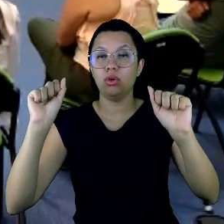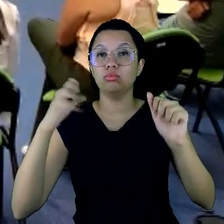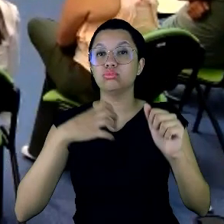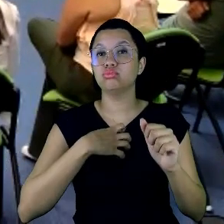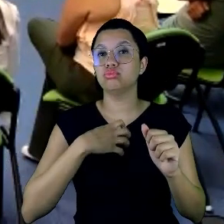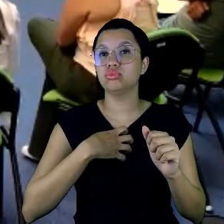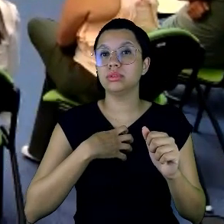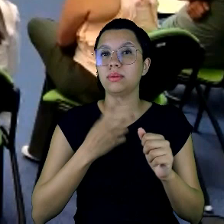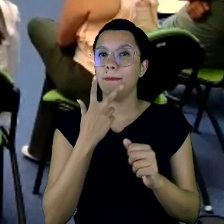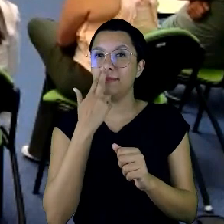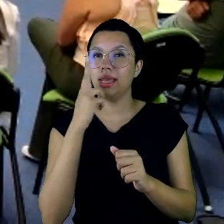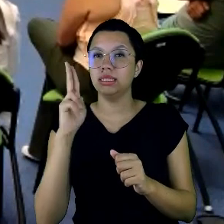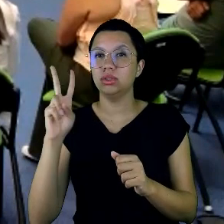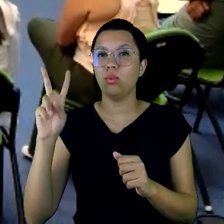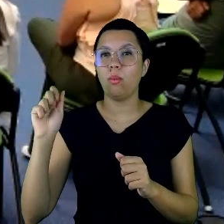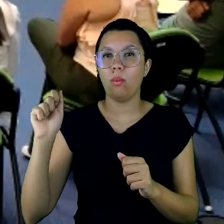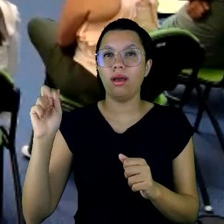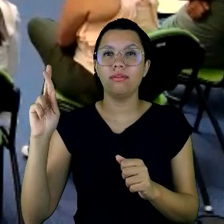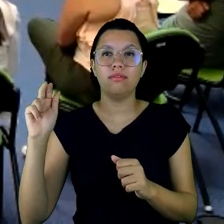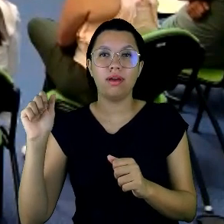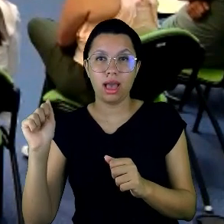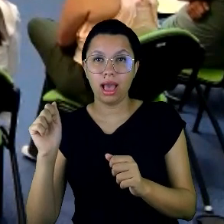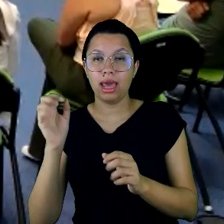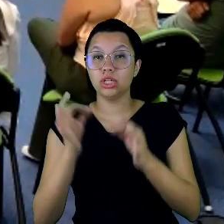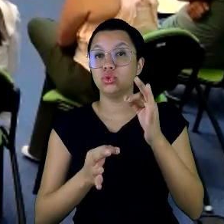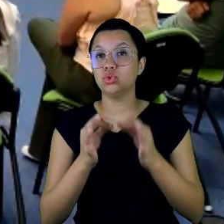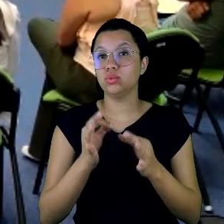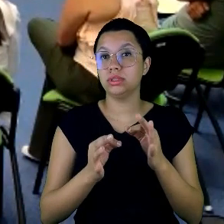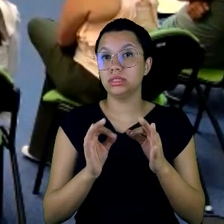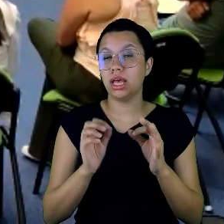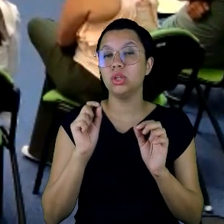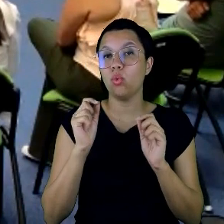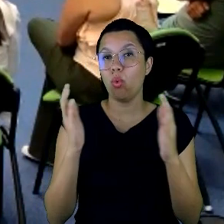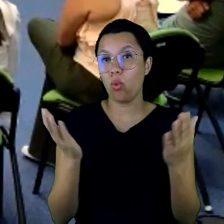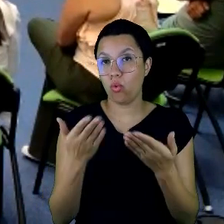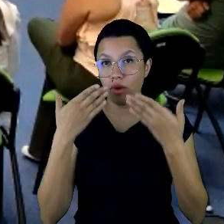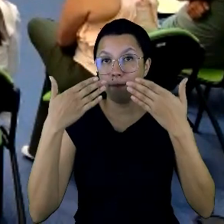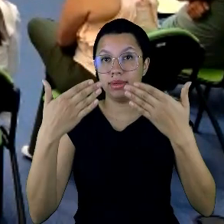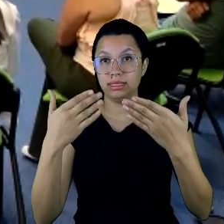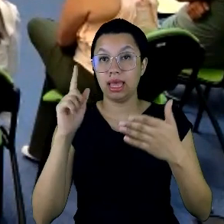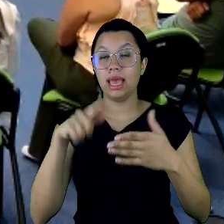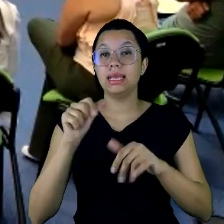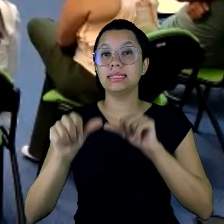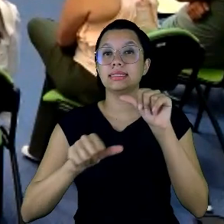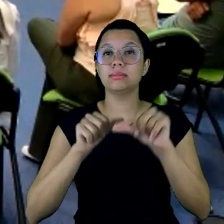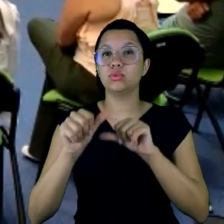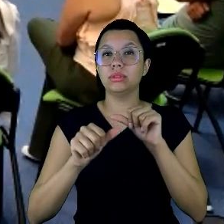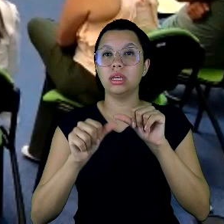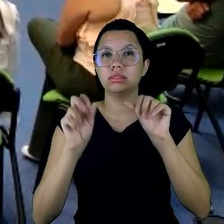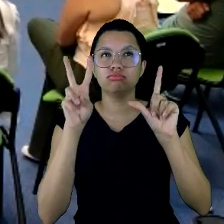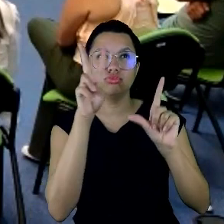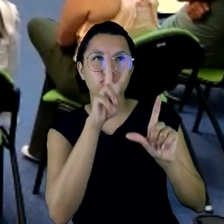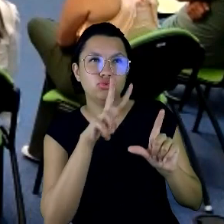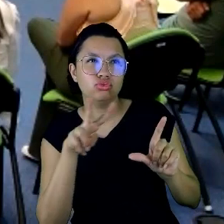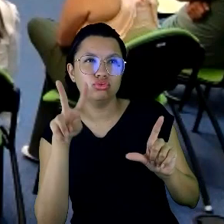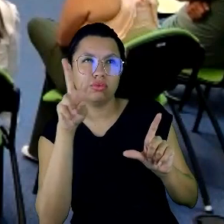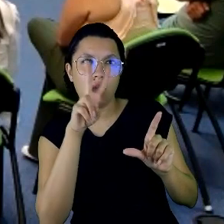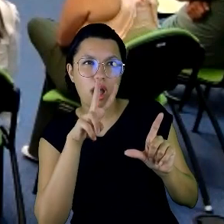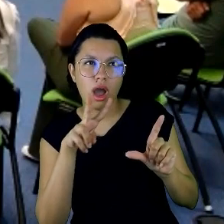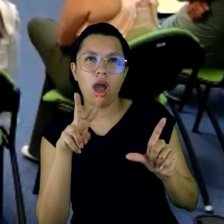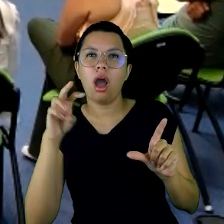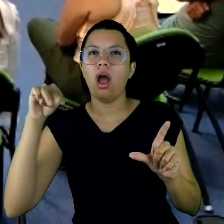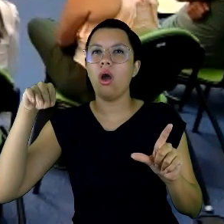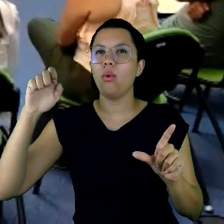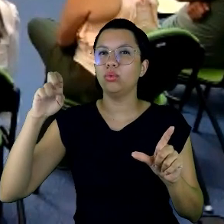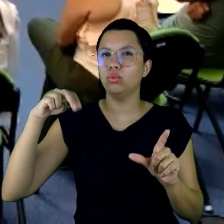bem parecido com o das varas e dos juizados, que é o que hoje a gente vai apresentar. Essa mudança, além de visual, do menu inicial